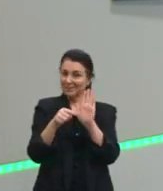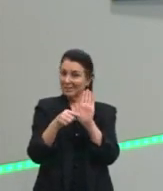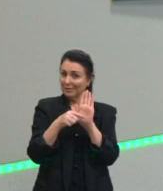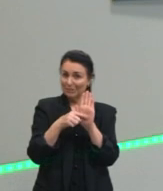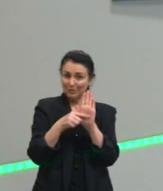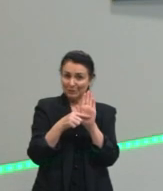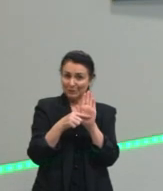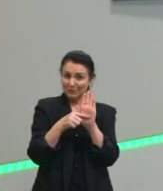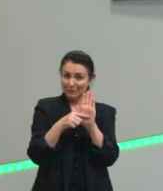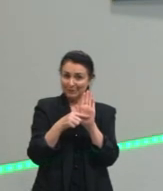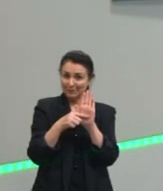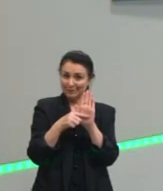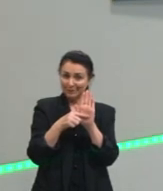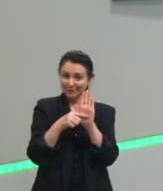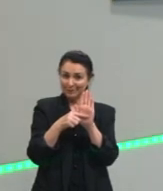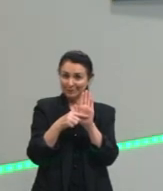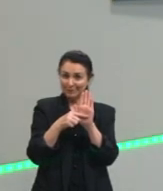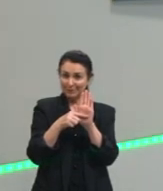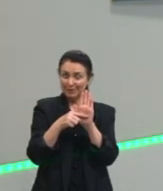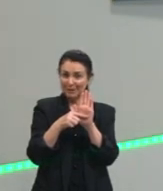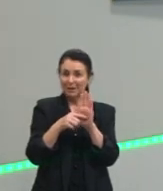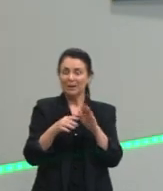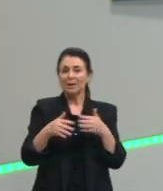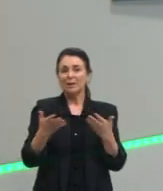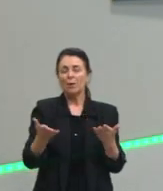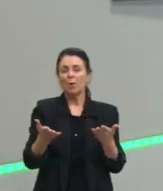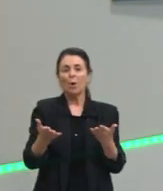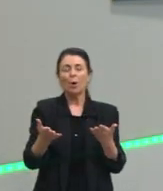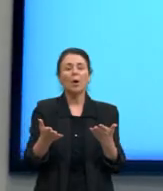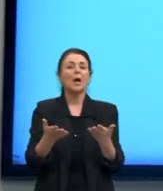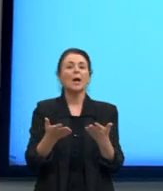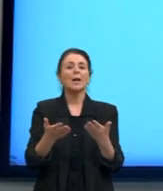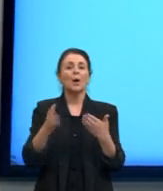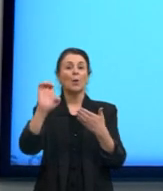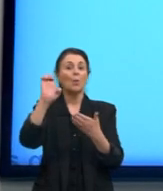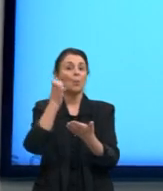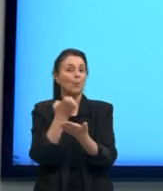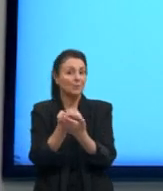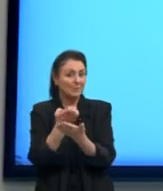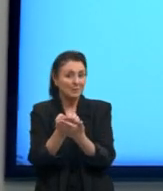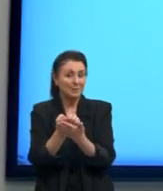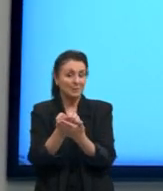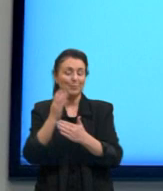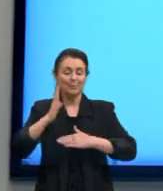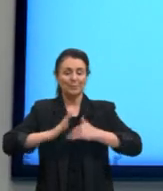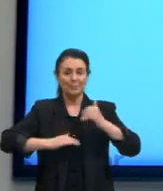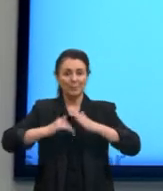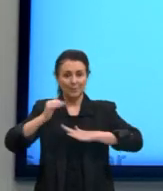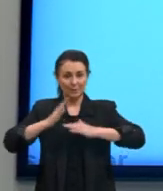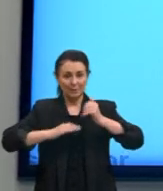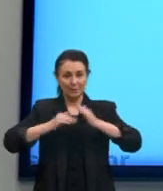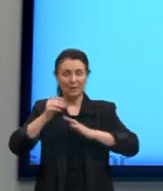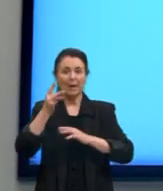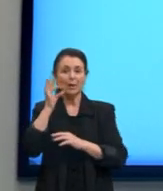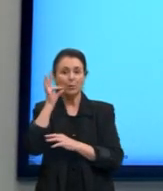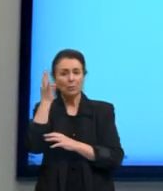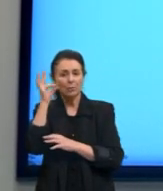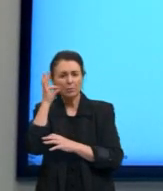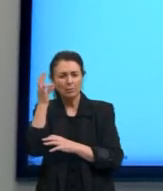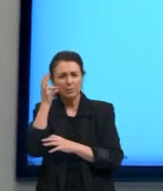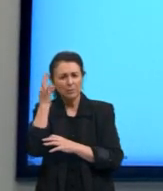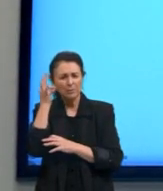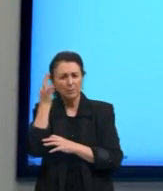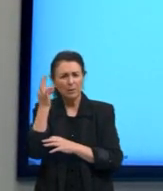certo Tá bom então agora o exercício para gente praticar aí do vestibular da